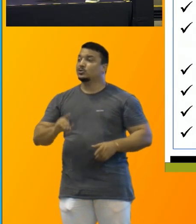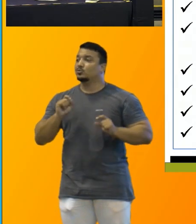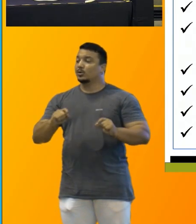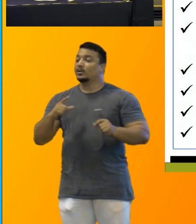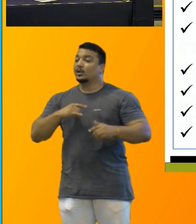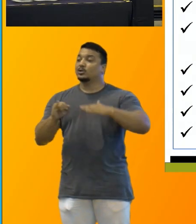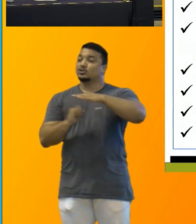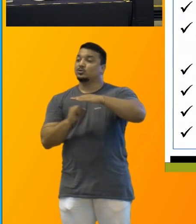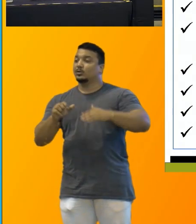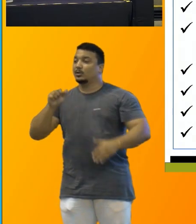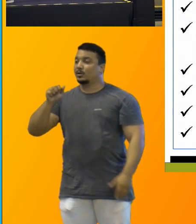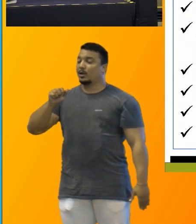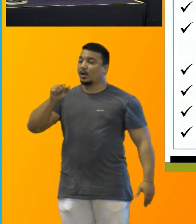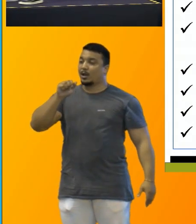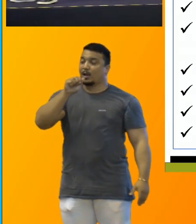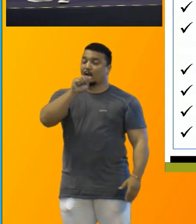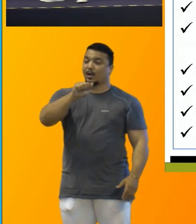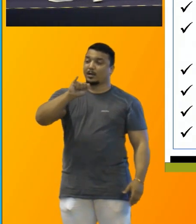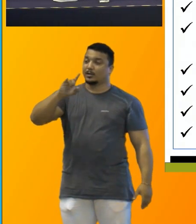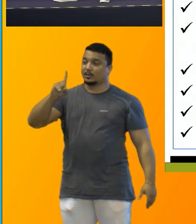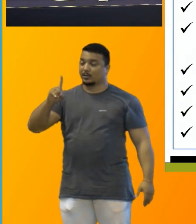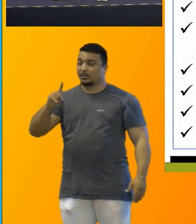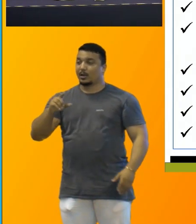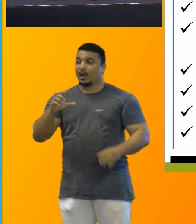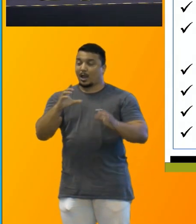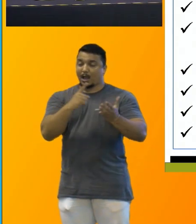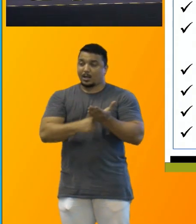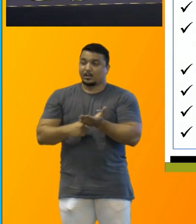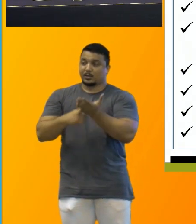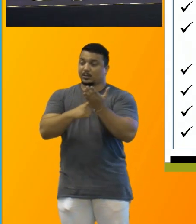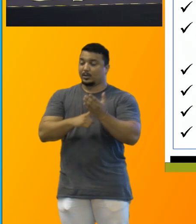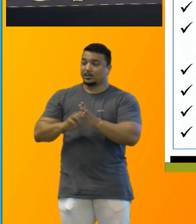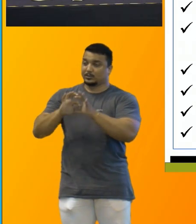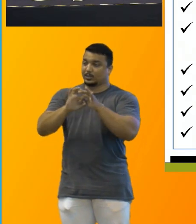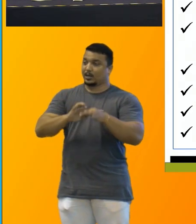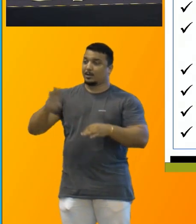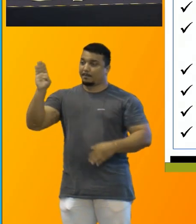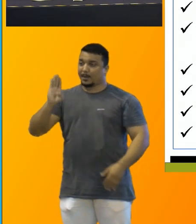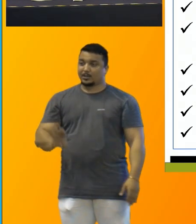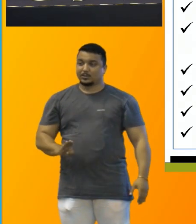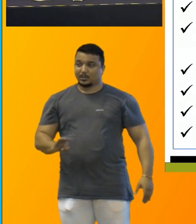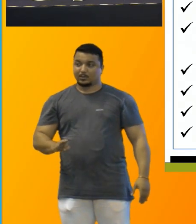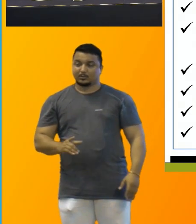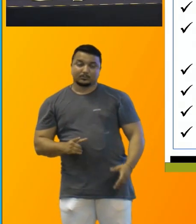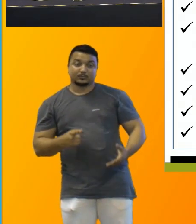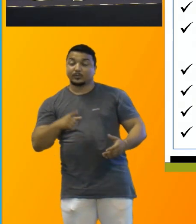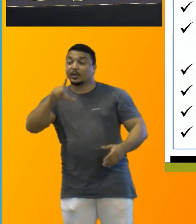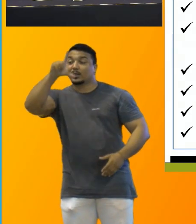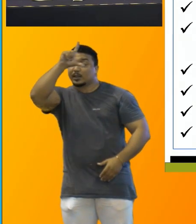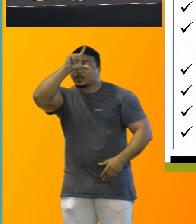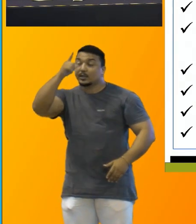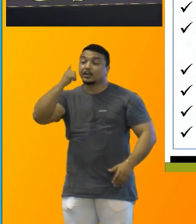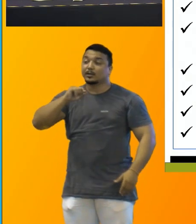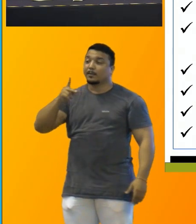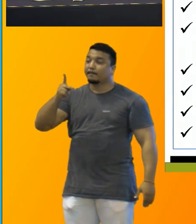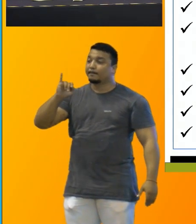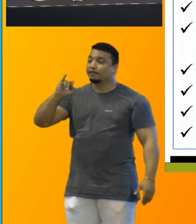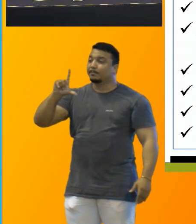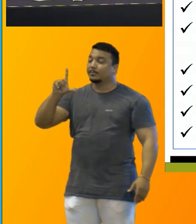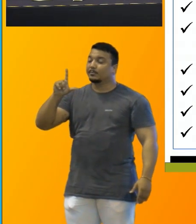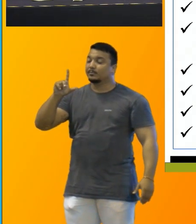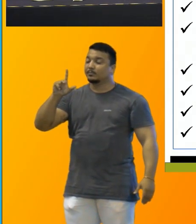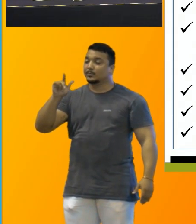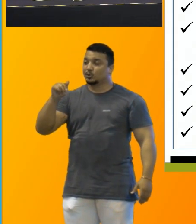instituição chamada AIB, Ação ou Aliança Integralista Brasileira, cujo seu líder chamava-se Plínio